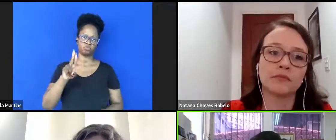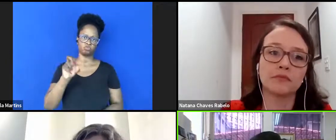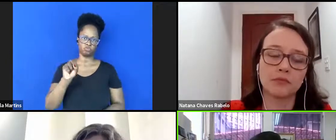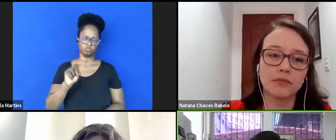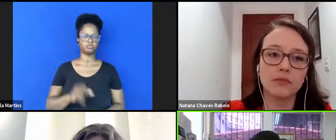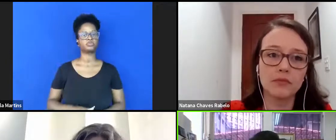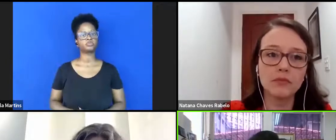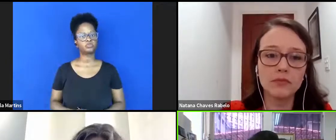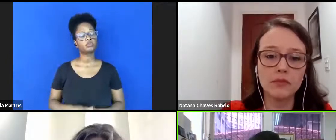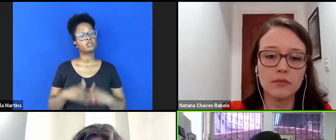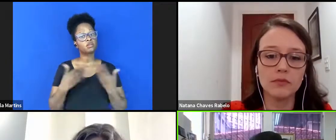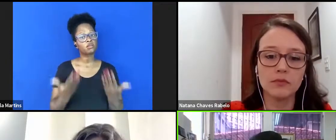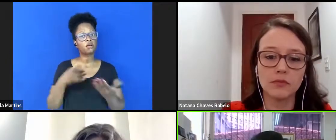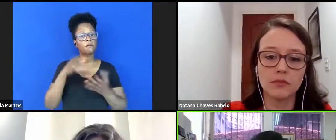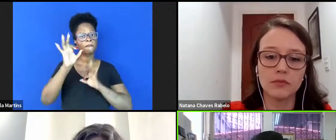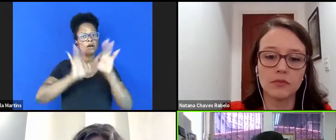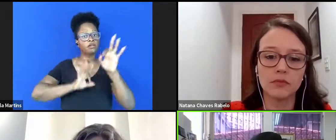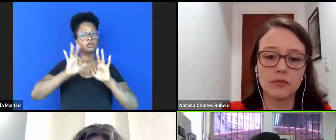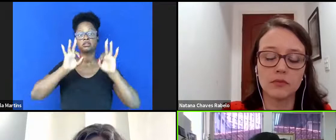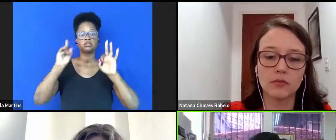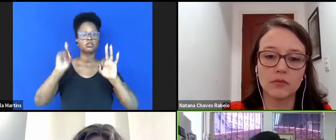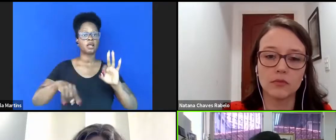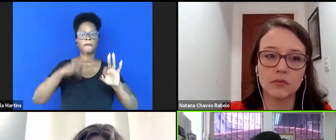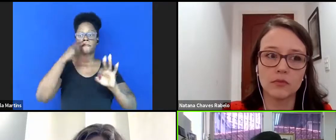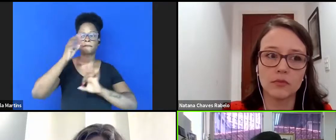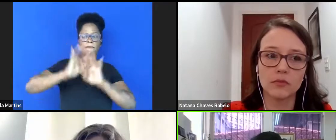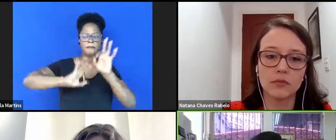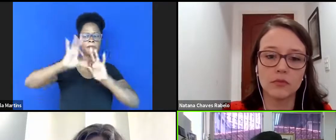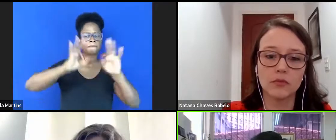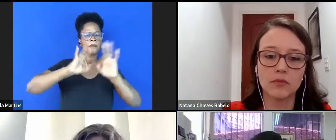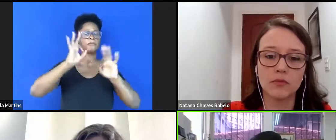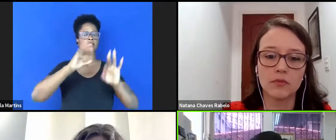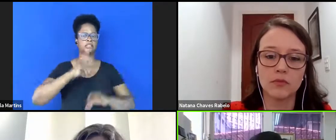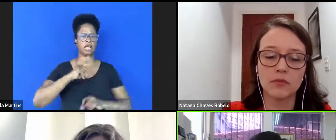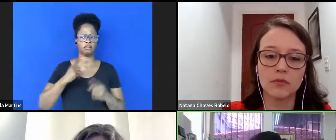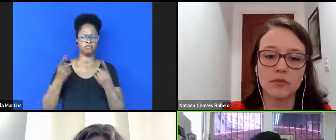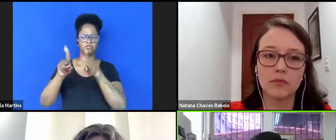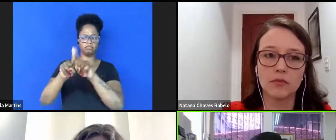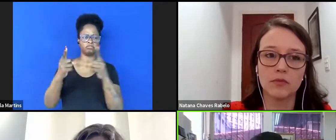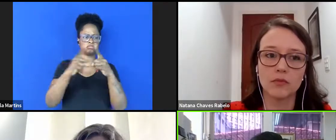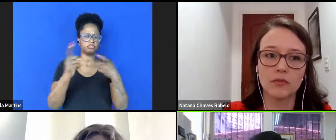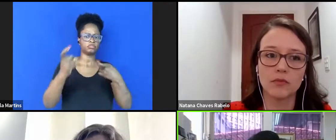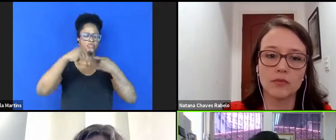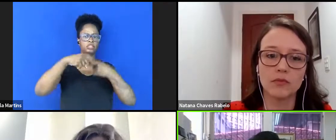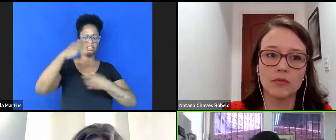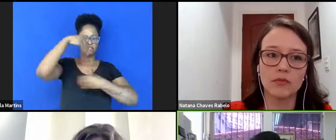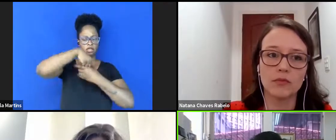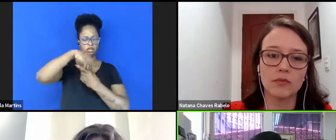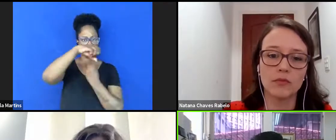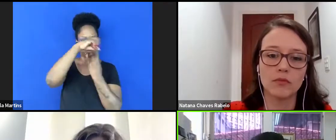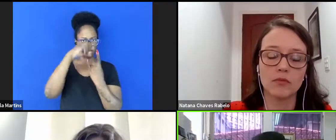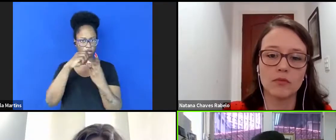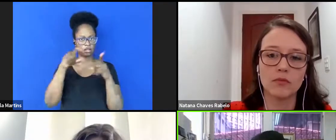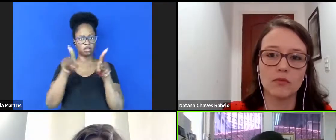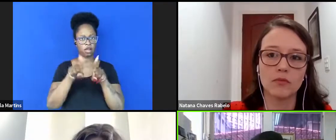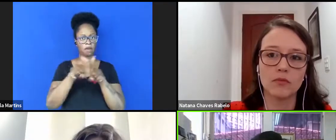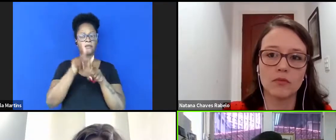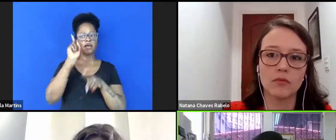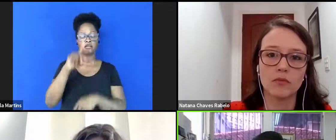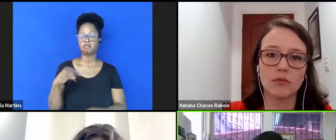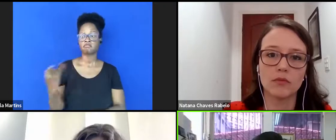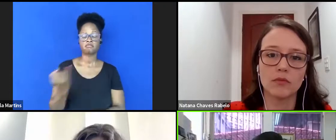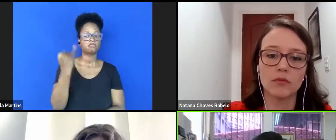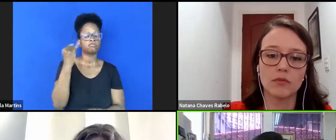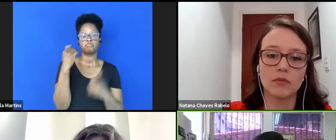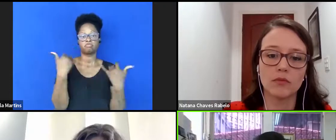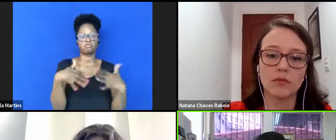Então, o projeto foi um projeto estruturante, com parcerias internas da Fiocruz, e que são essenciais